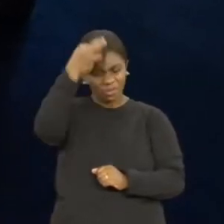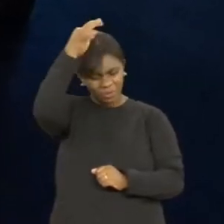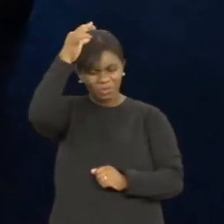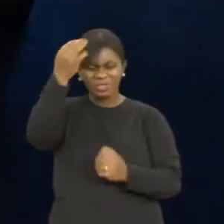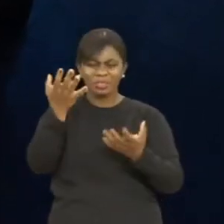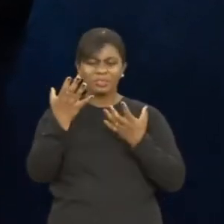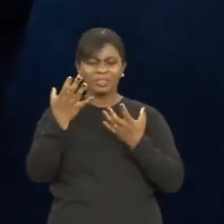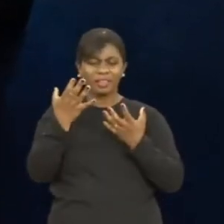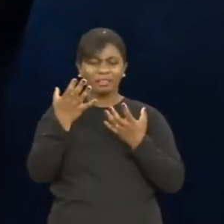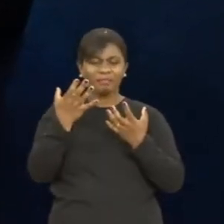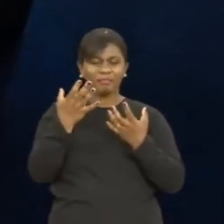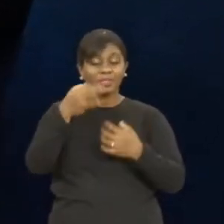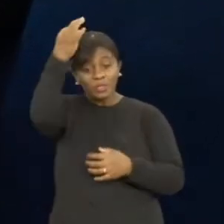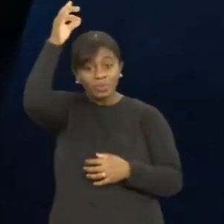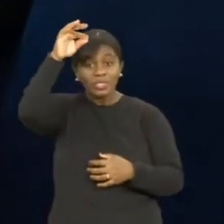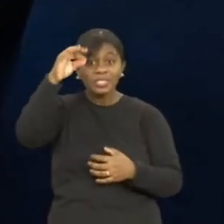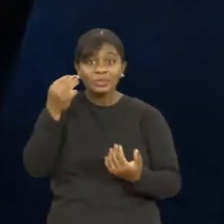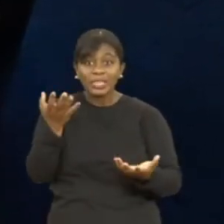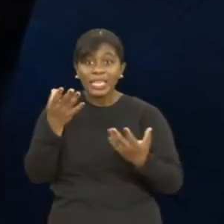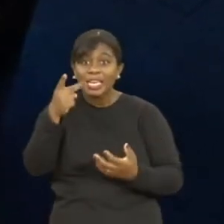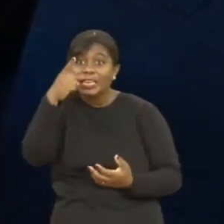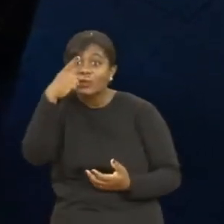É sua vida.